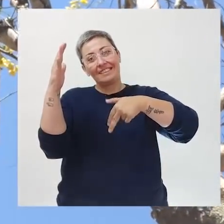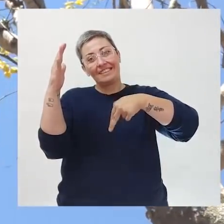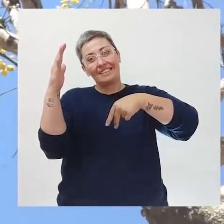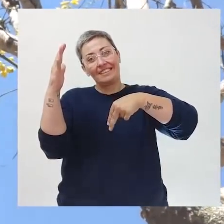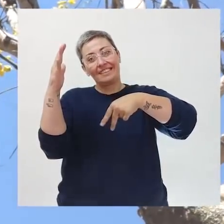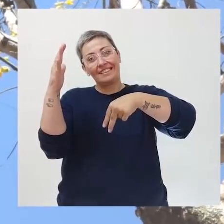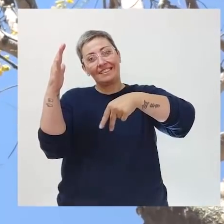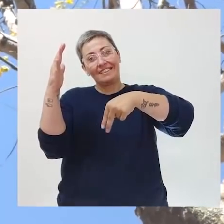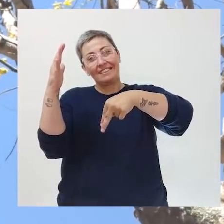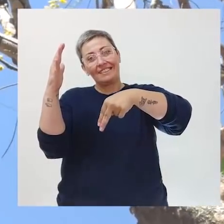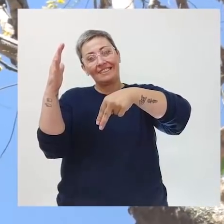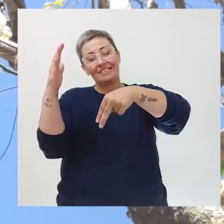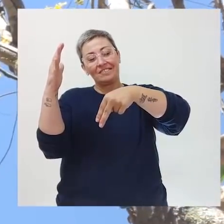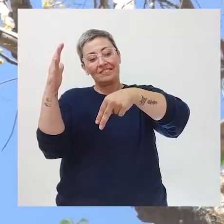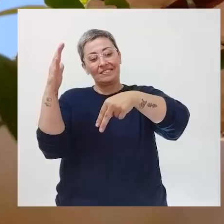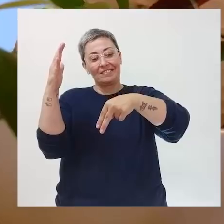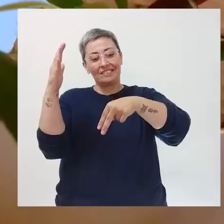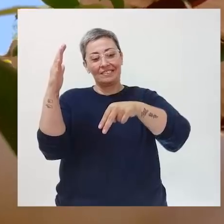passos.